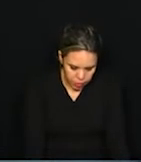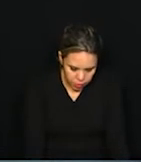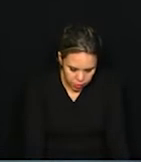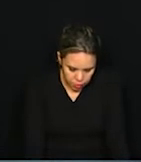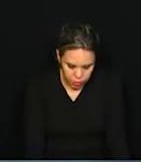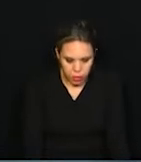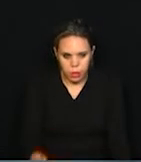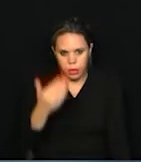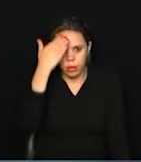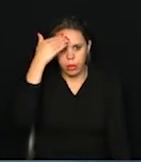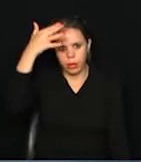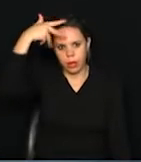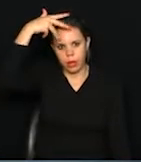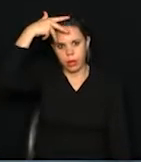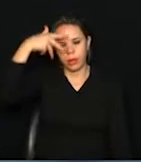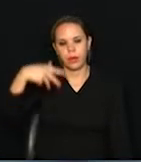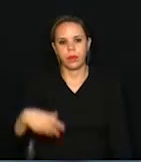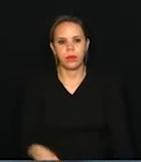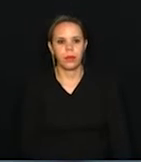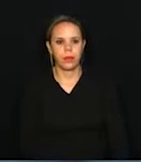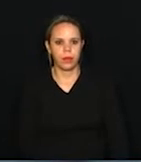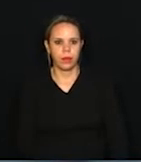Obrigado, vereador Rodrigo.